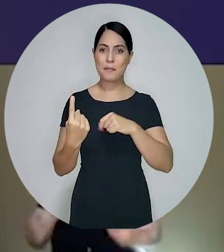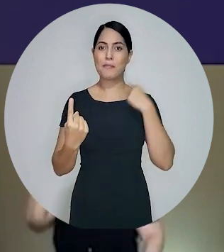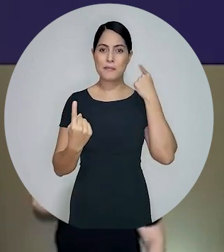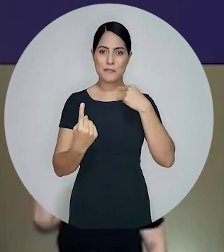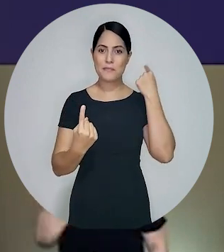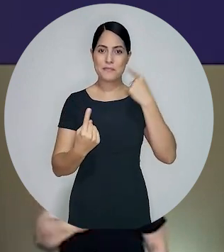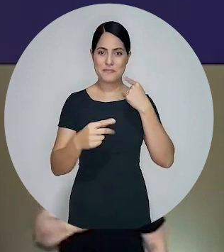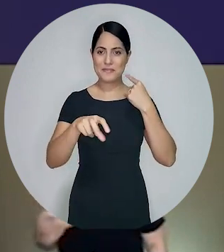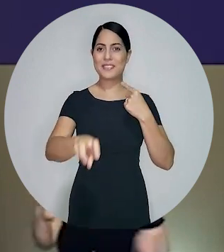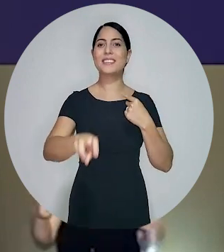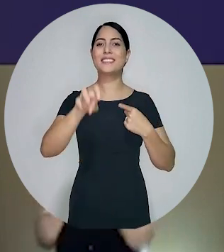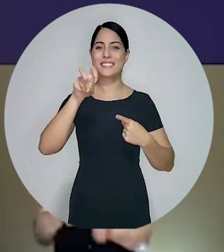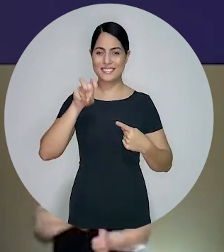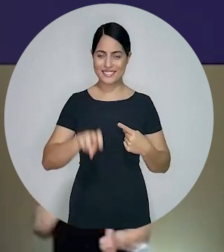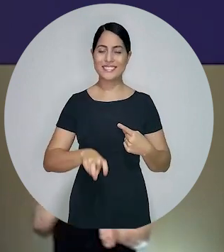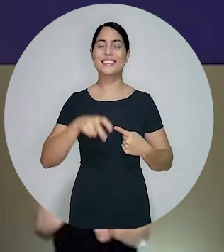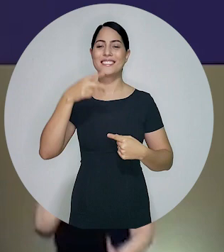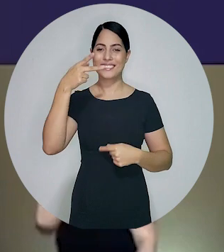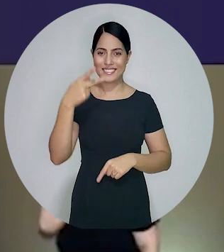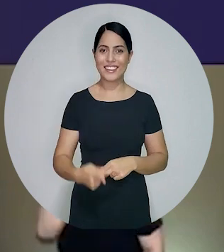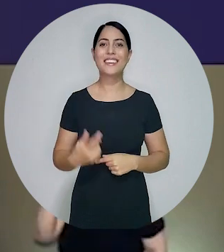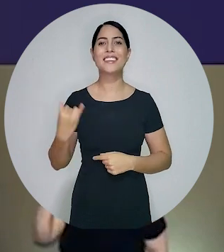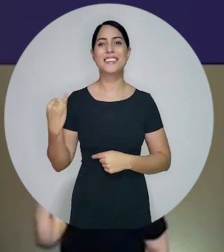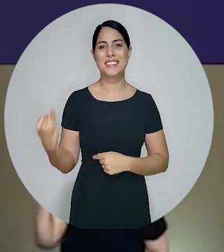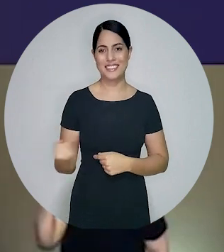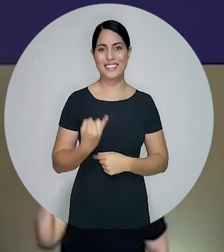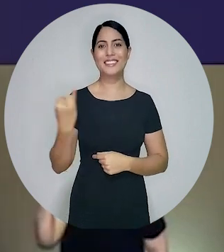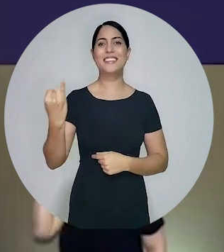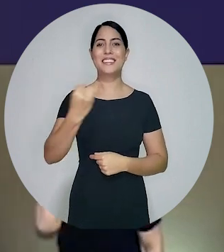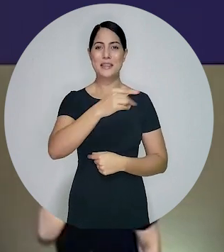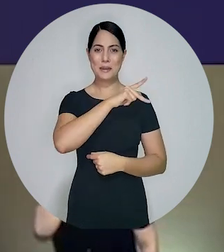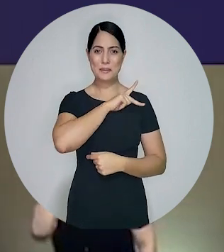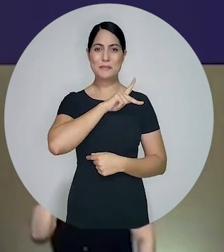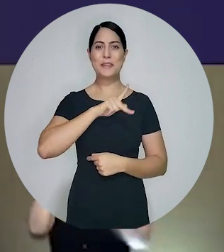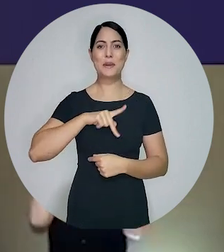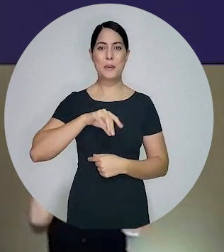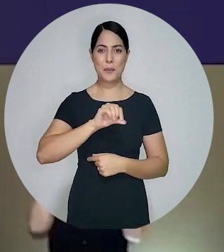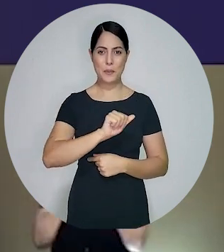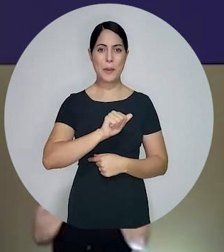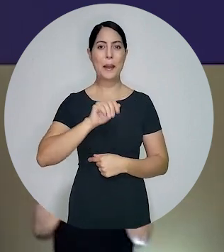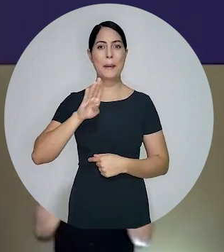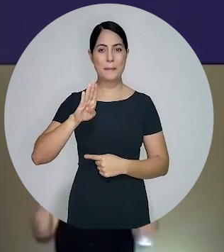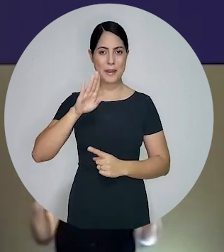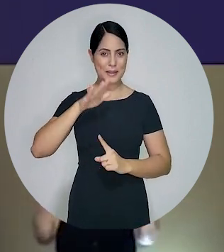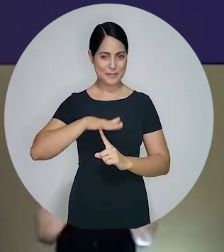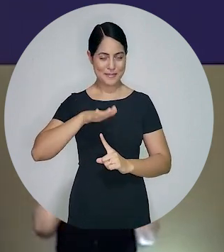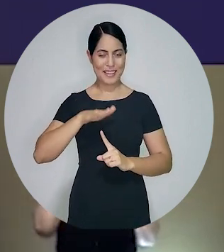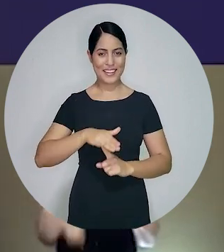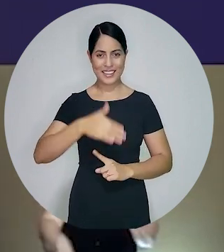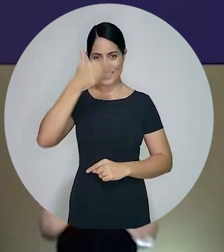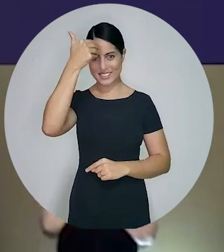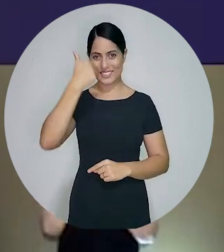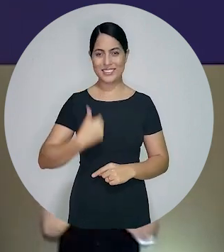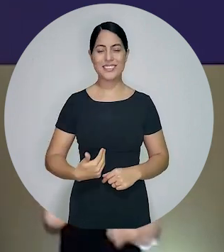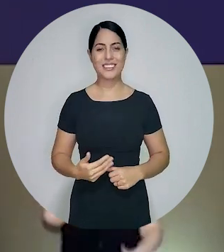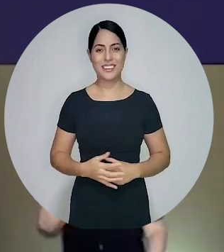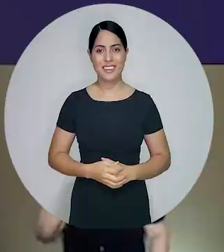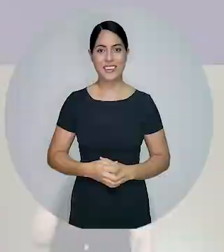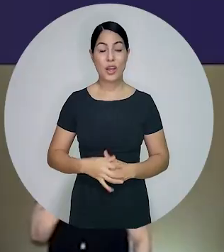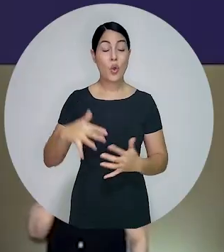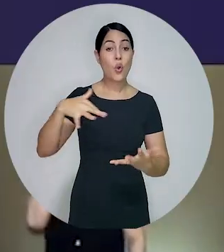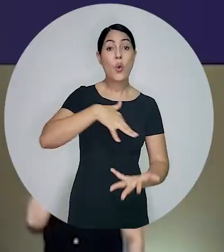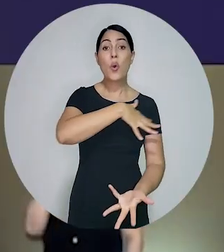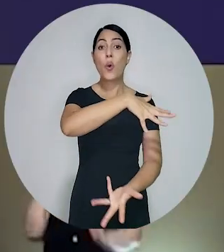de primeira advogada a assumir esse importante posto que é de presidente da OAB do